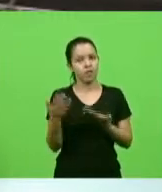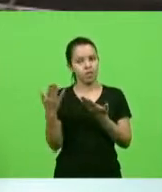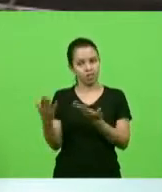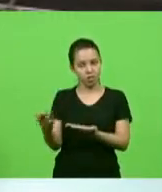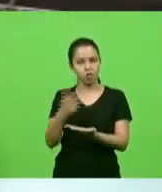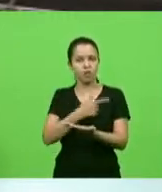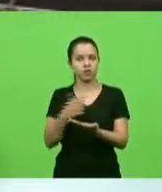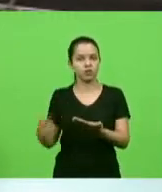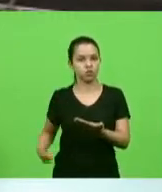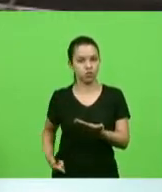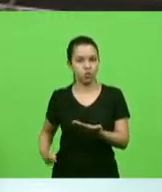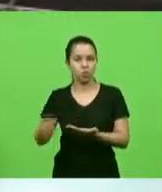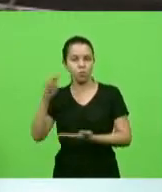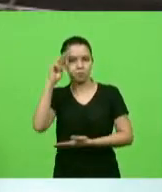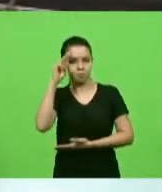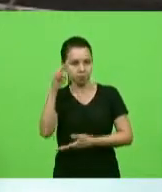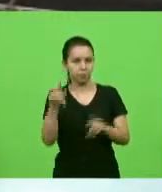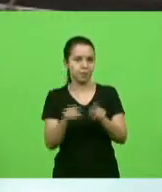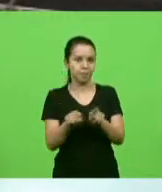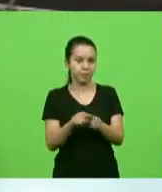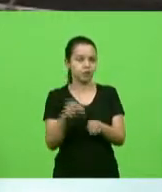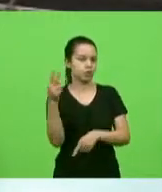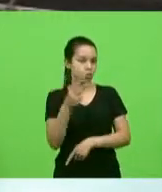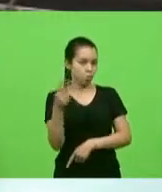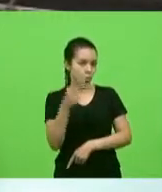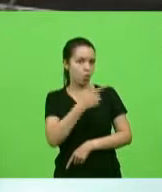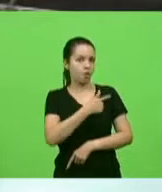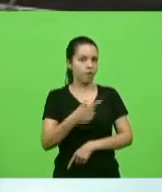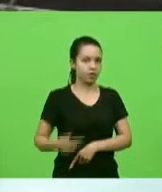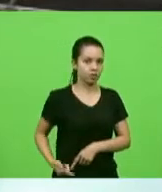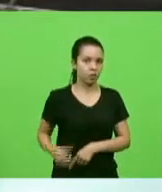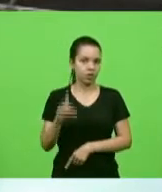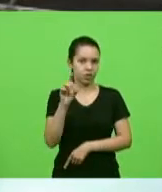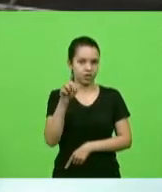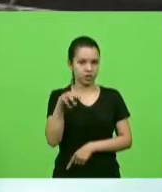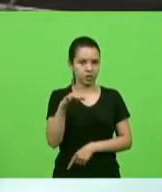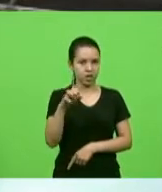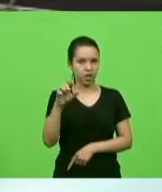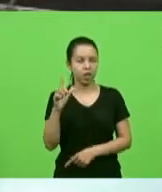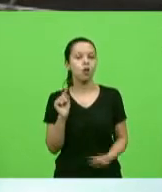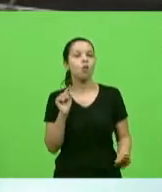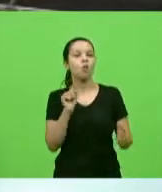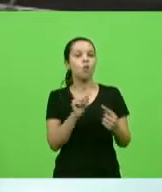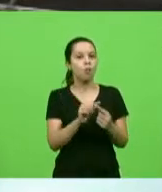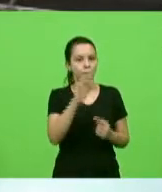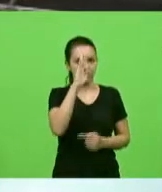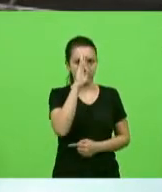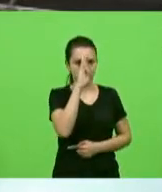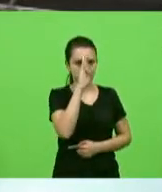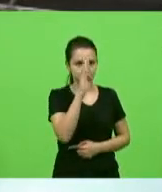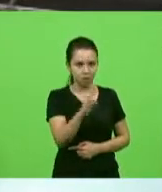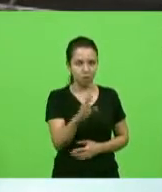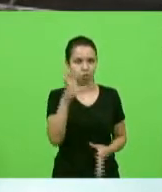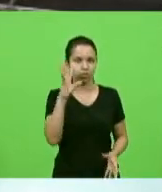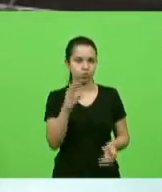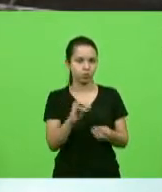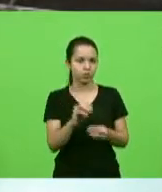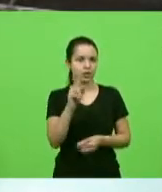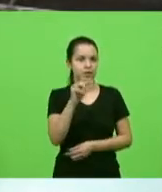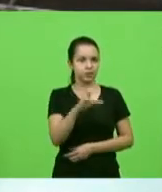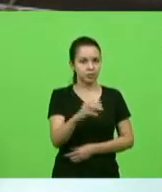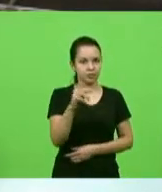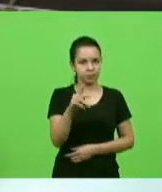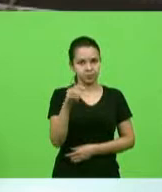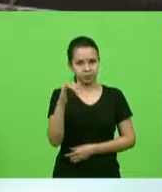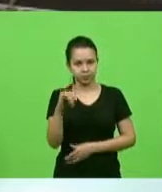Estado e da vice-governadora Daniela Rainha, tendo como fulcro principal as conclusões da CPI,